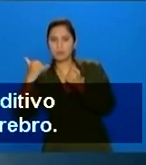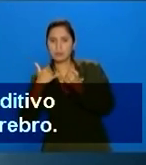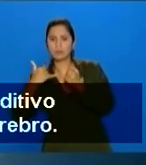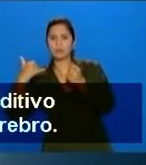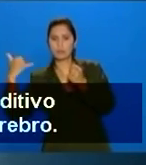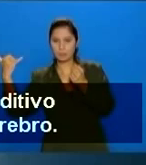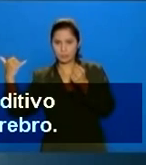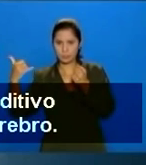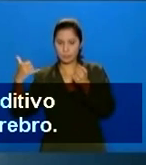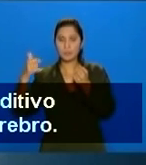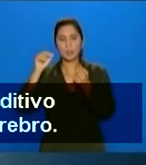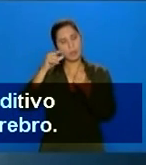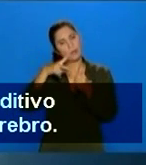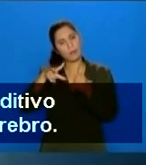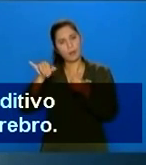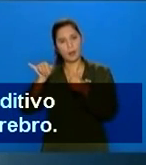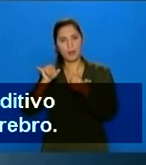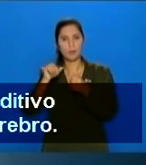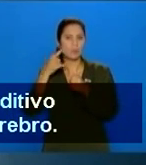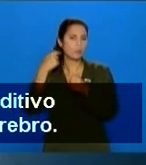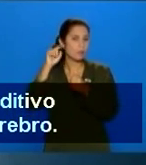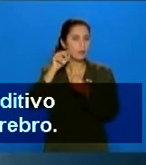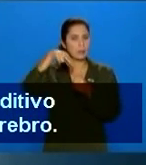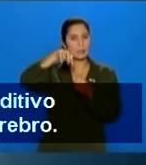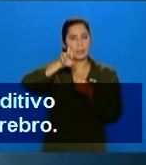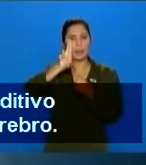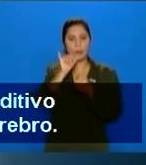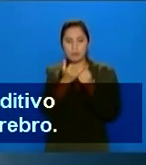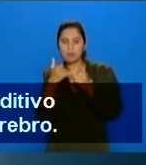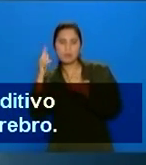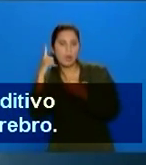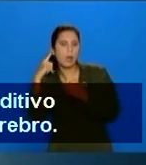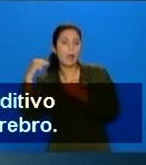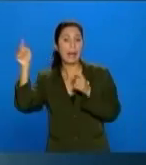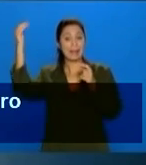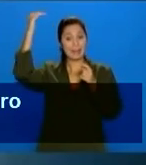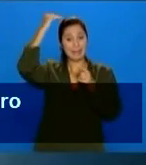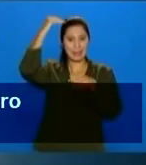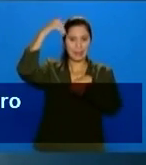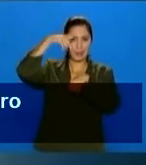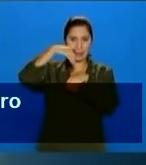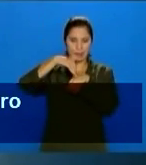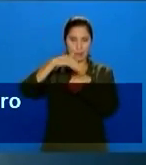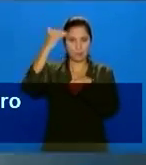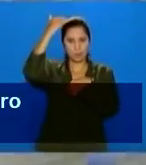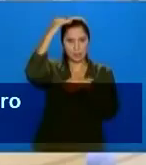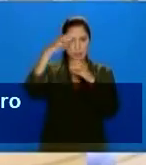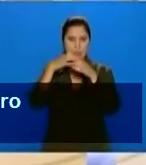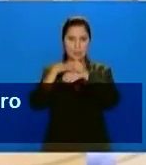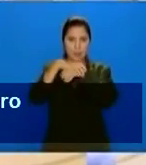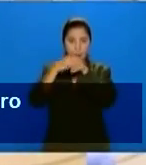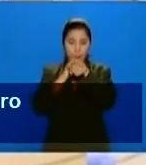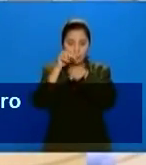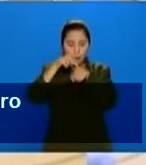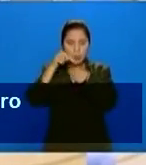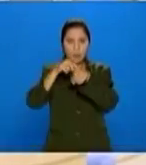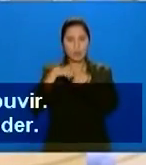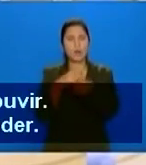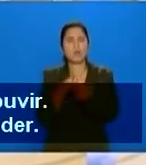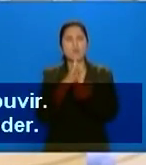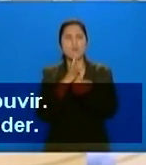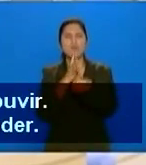elétrica, que leva, através do nervo auditivo, o impulso da audição até o cérebro. O que acontece? No cérebro, ele